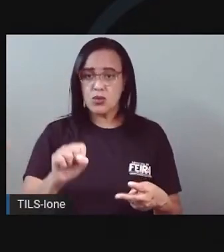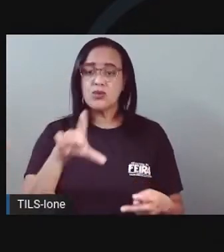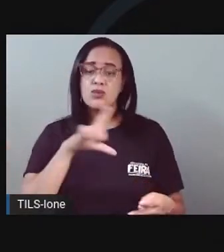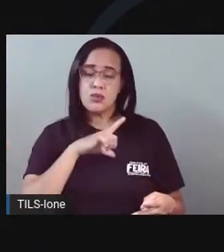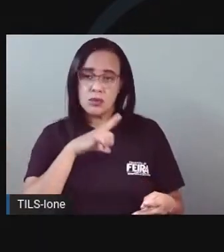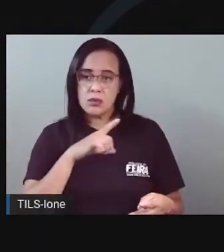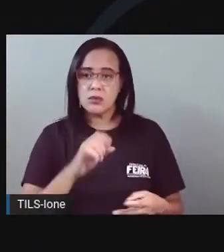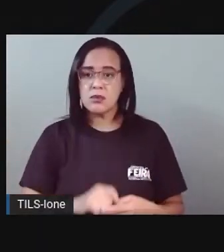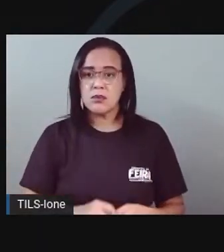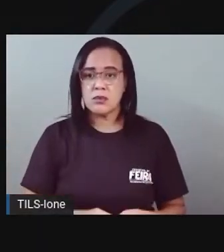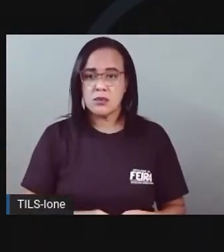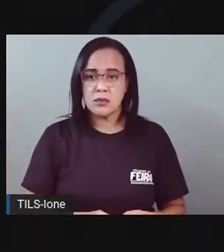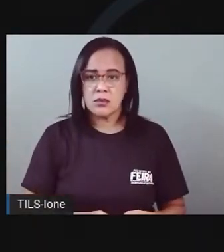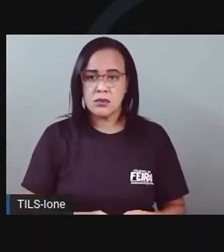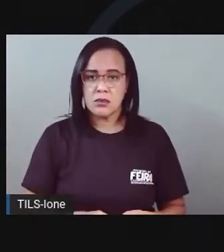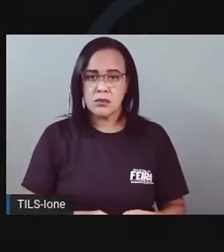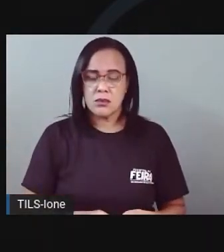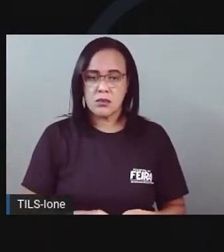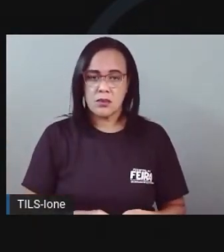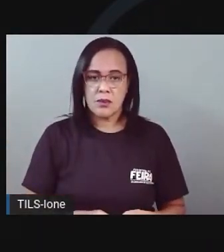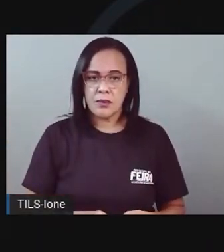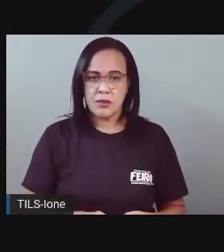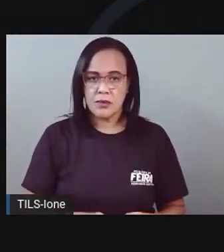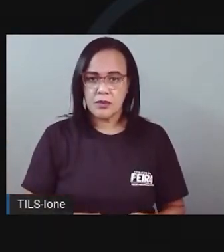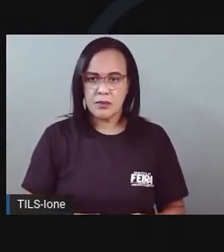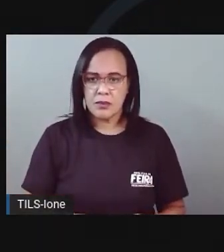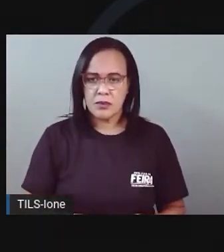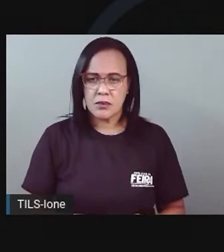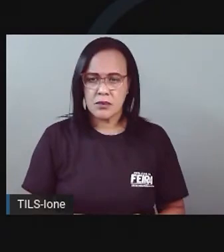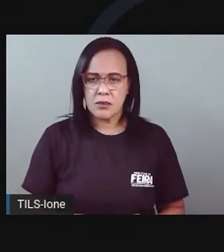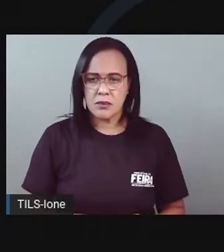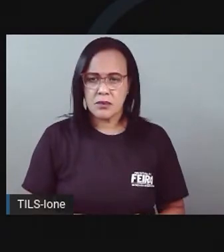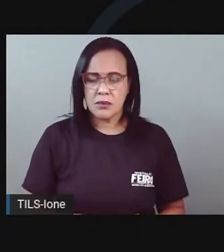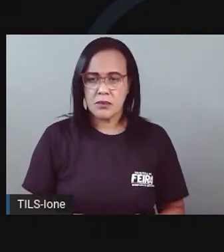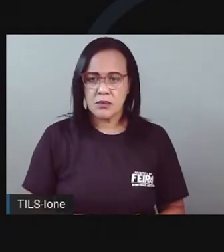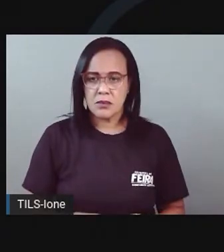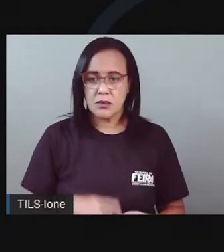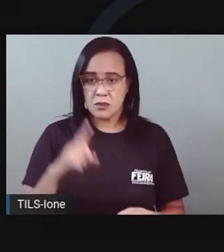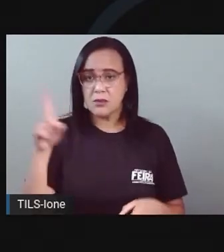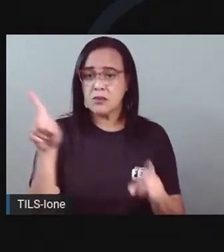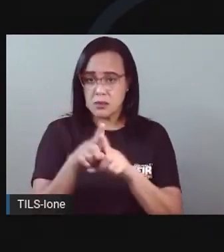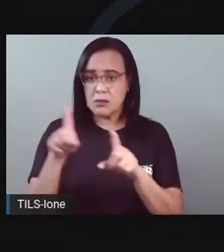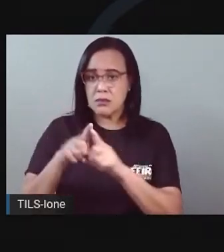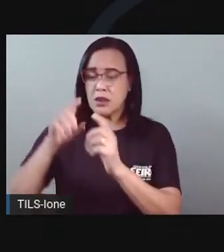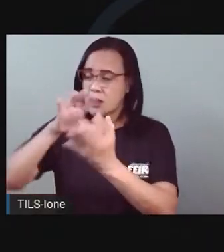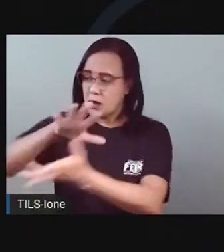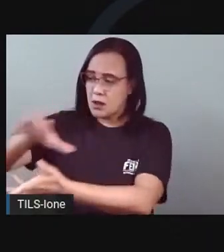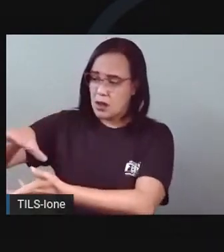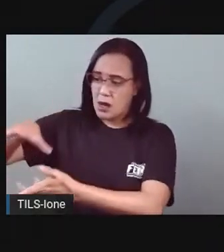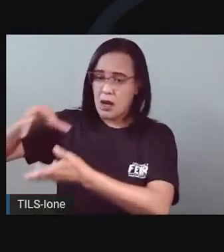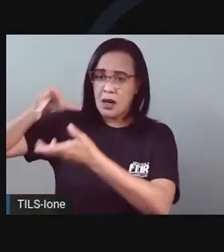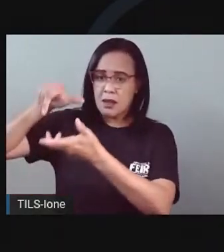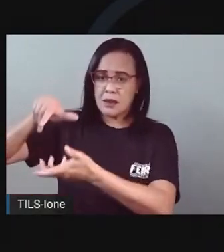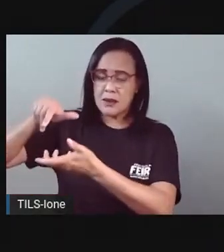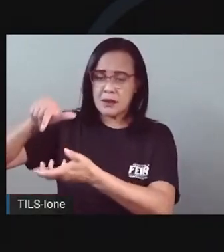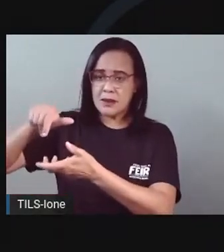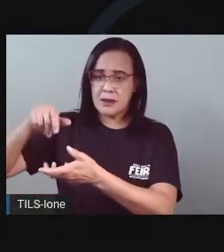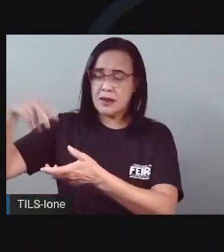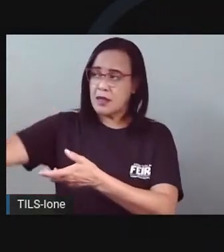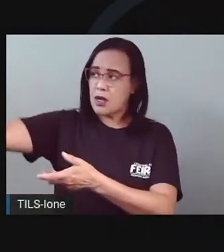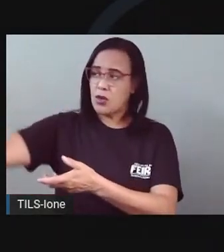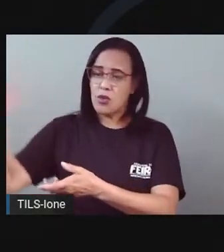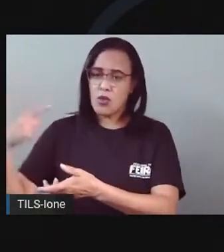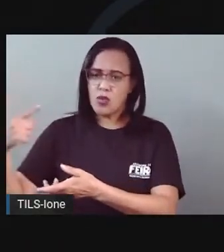imaginária chamada linha do Equador. Além disso, a Terra gira em torno do Sol de forma inclinada e não reta.